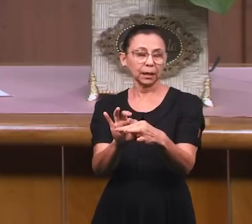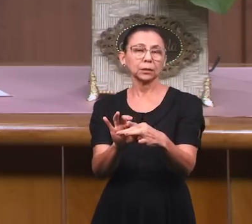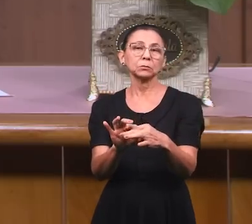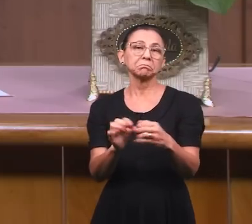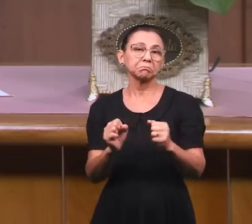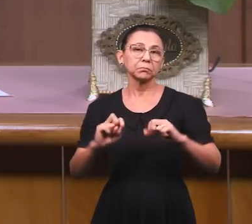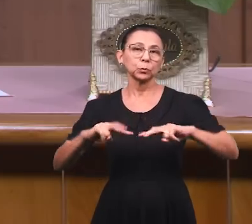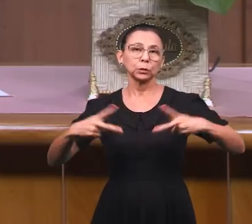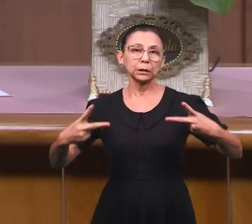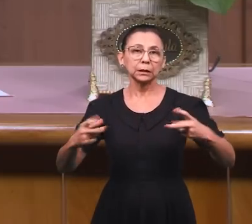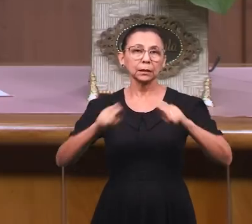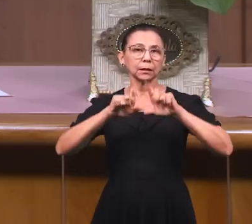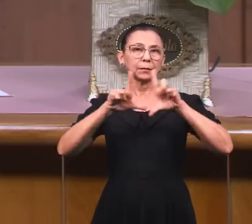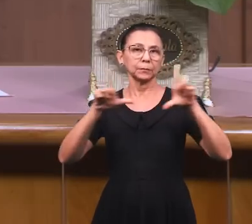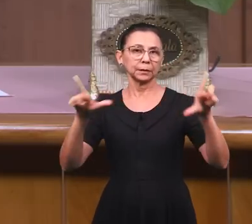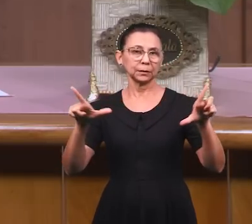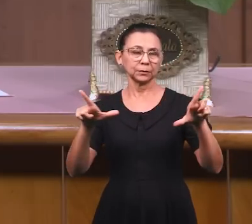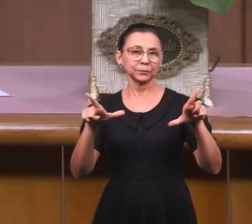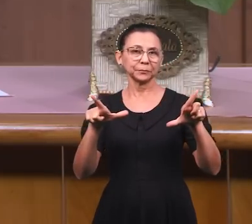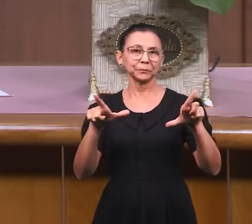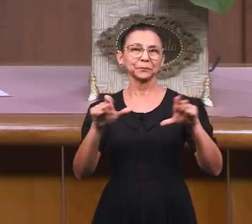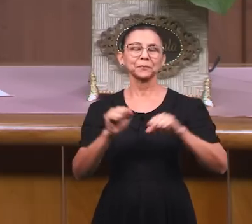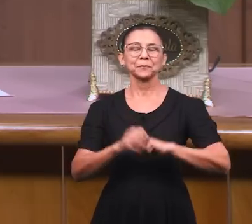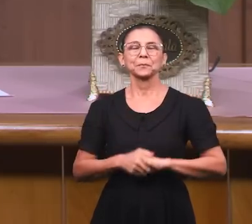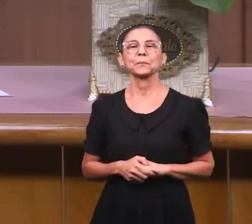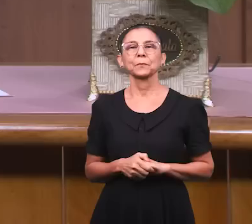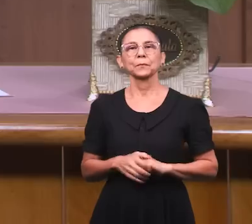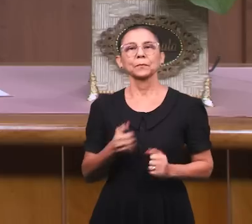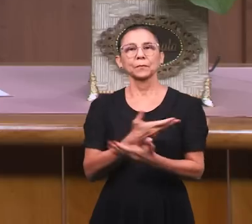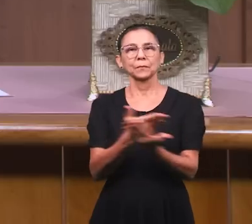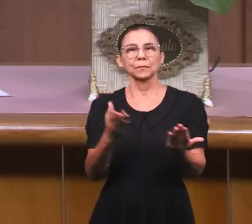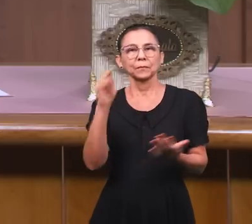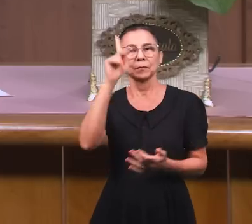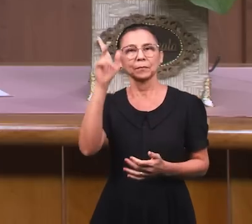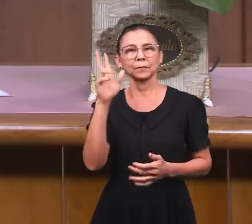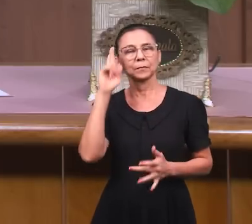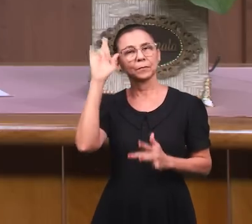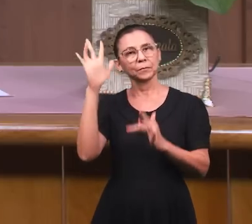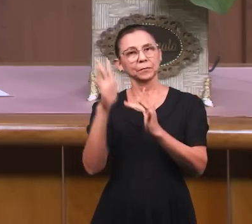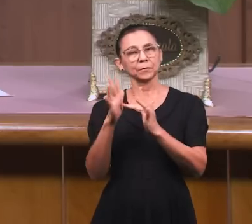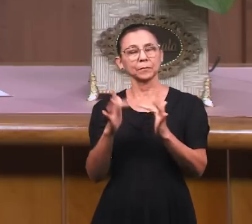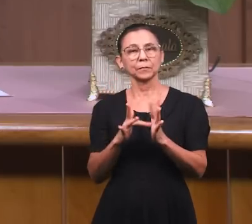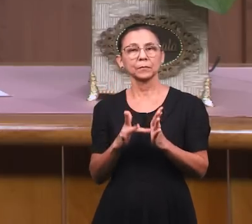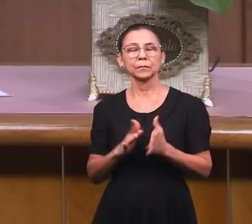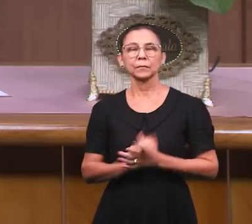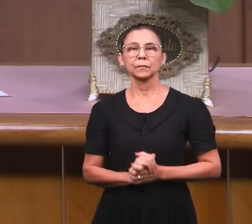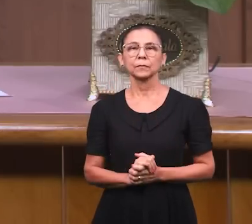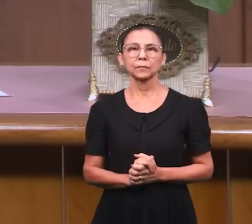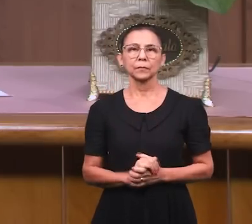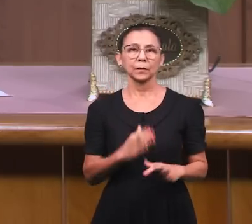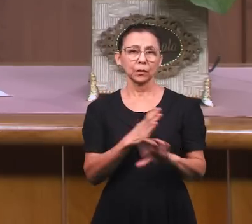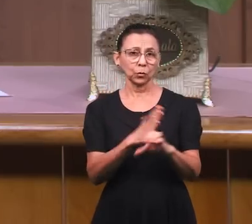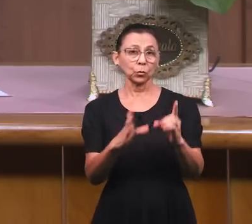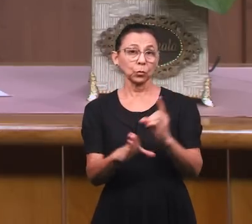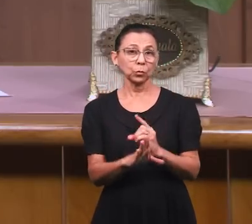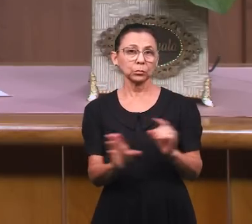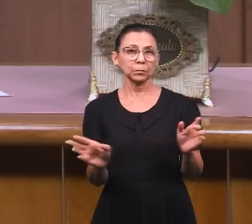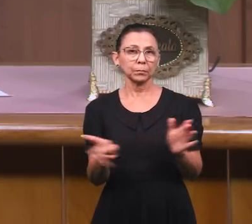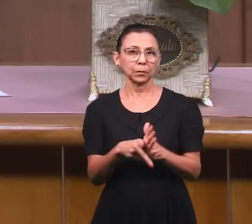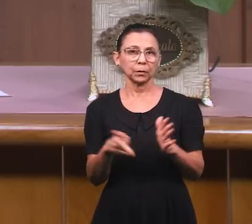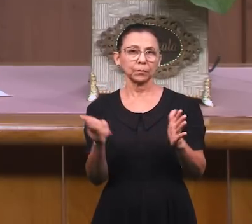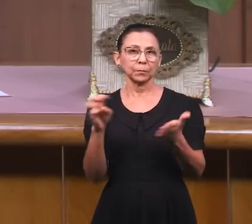que receberam o link desse culto. Eu saúdo a todos com a paz do Senhor. Este é o culto da Igreja